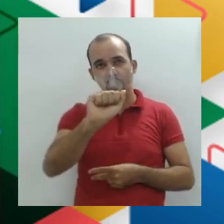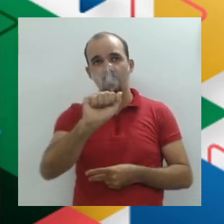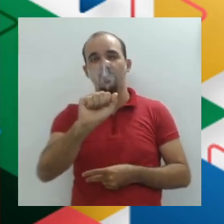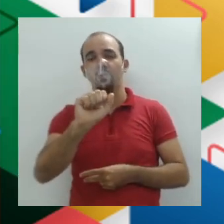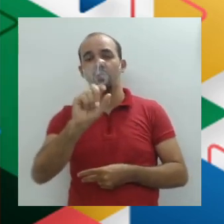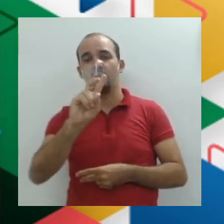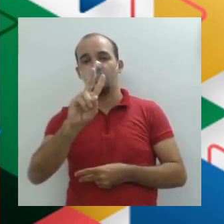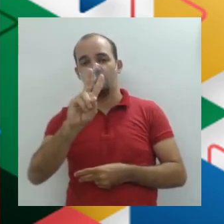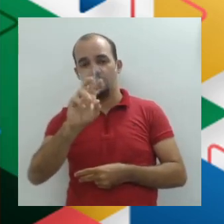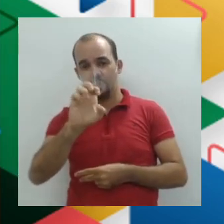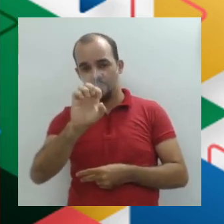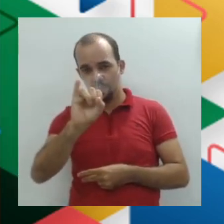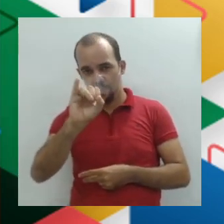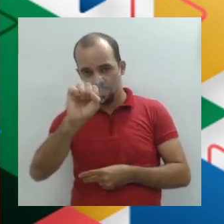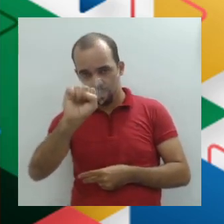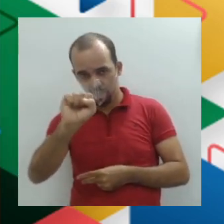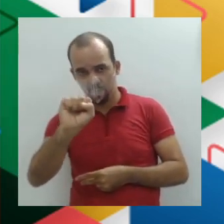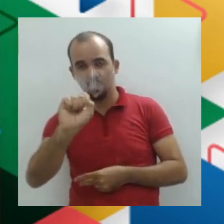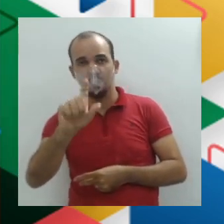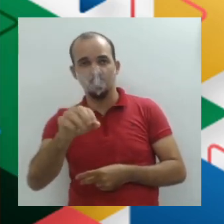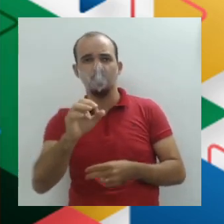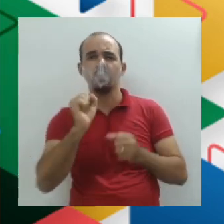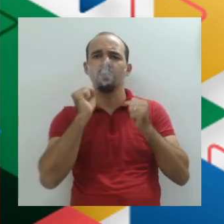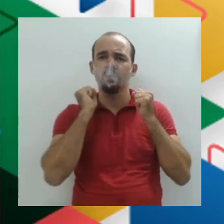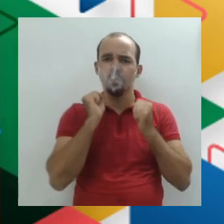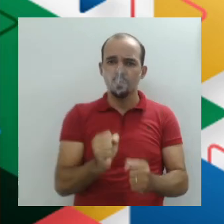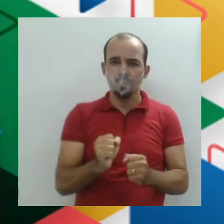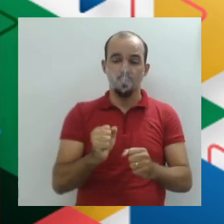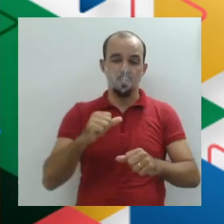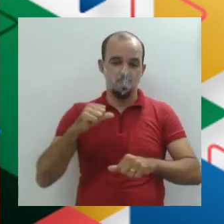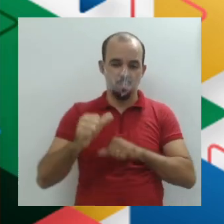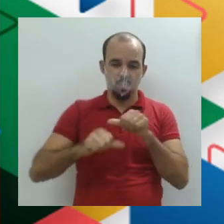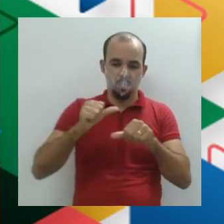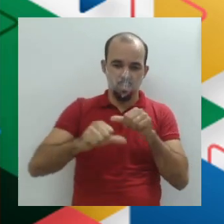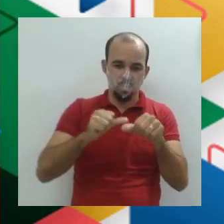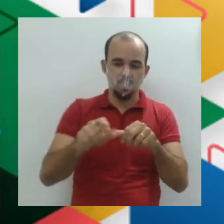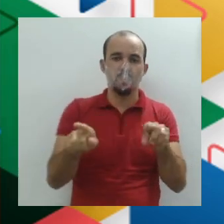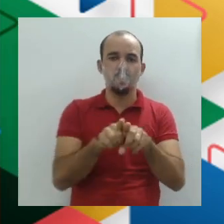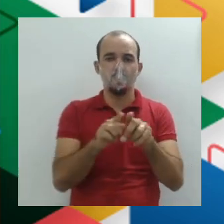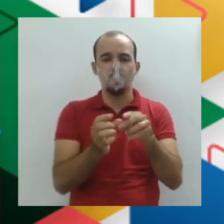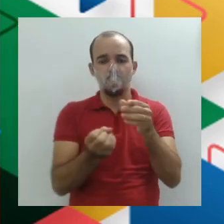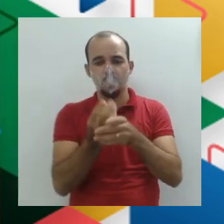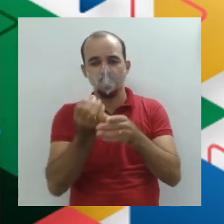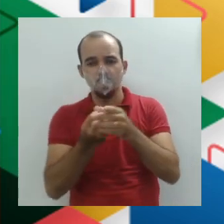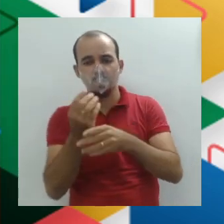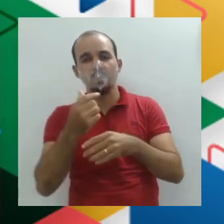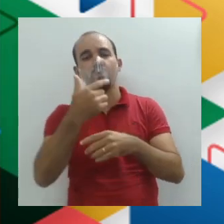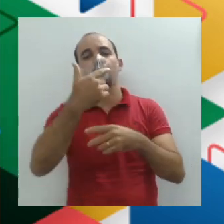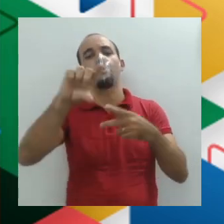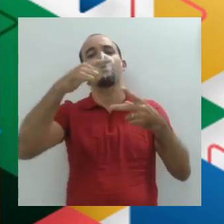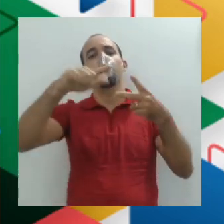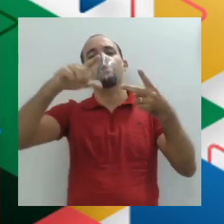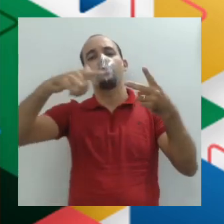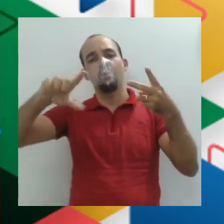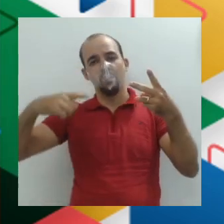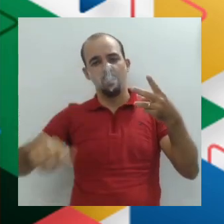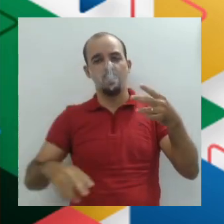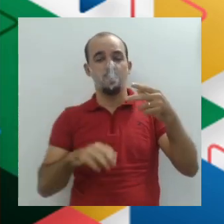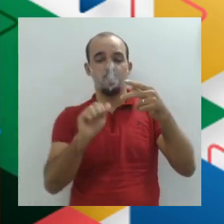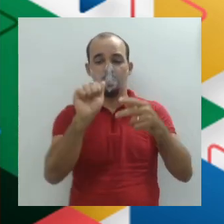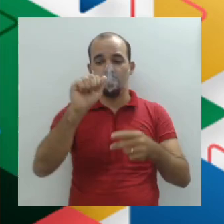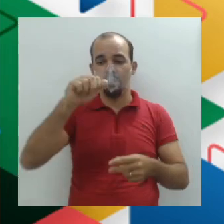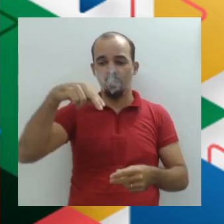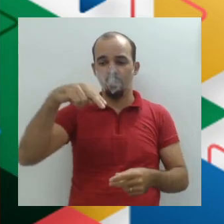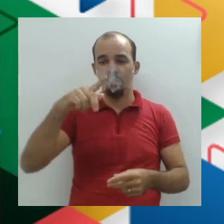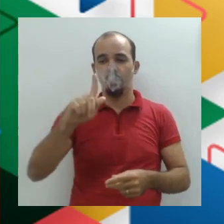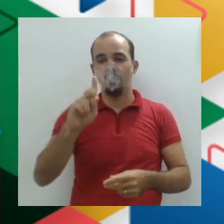todos os outros ângulos com senos, cossenos e tangentes, principalmente na segunda série do ensino médio, quando chegarmos ali a estudar a ideia de